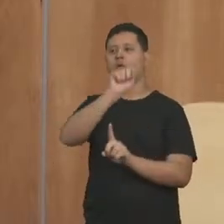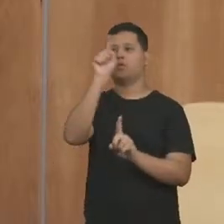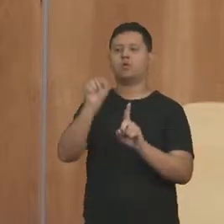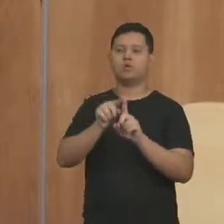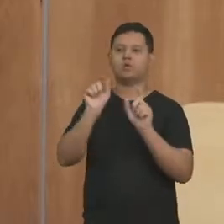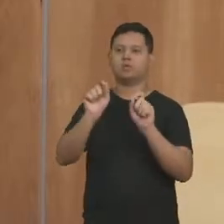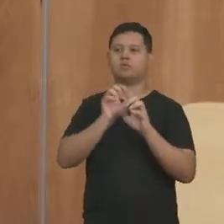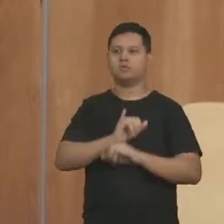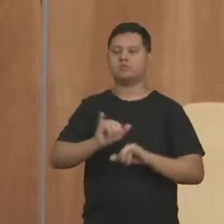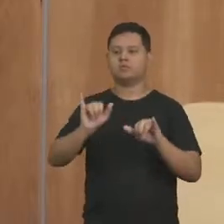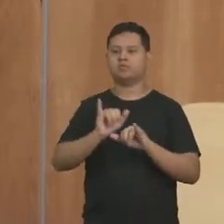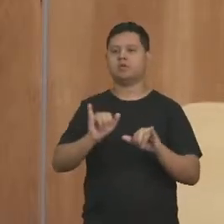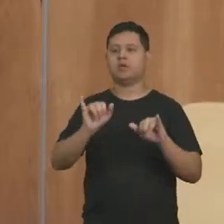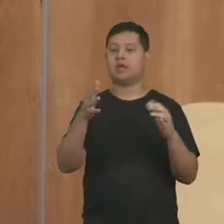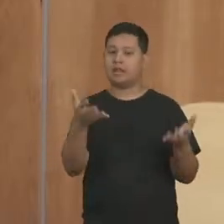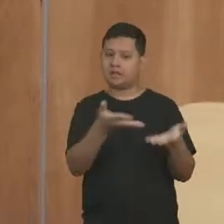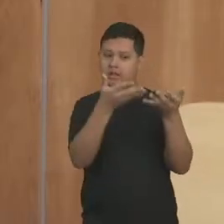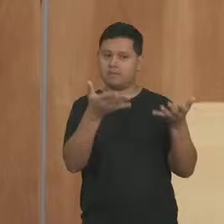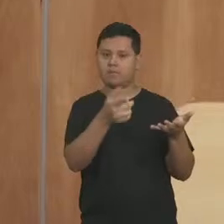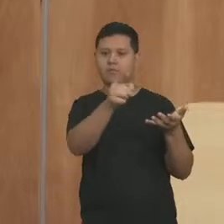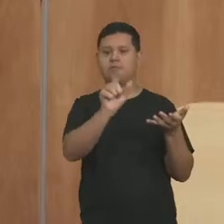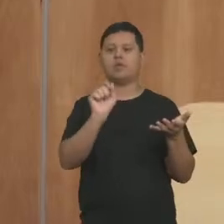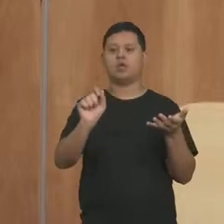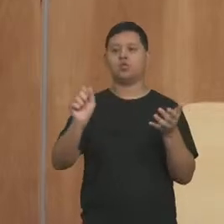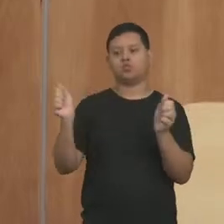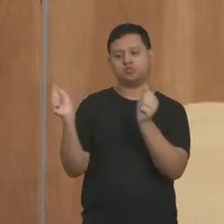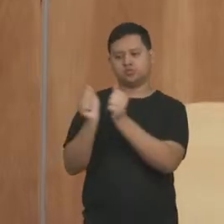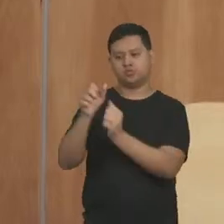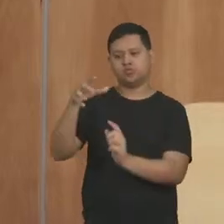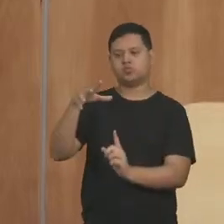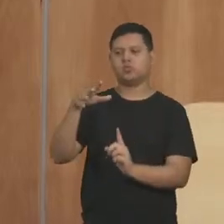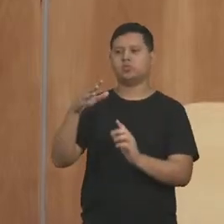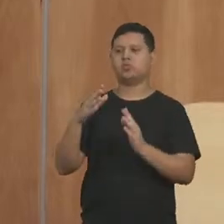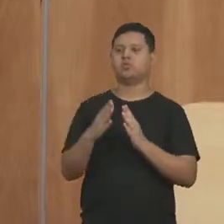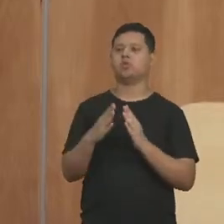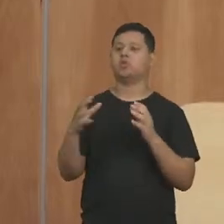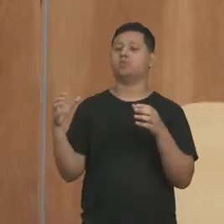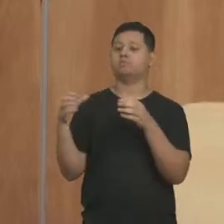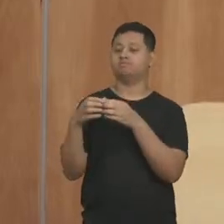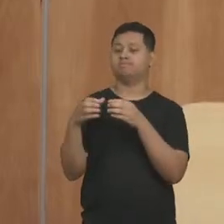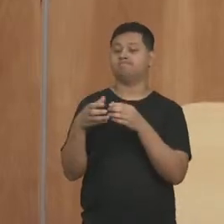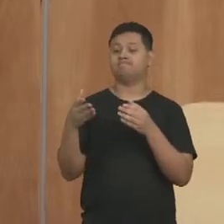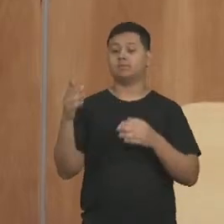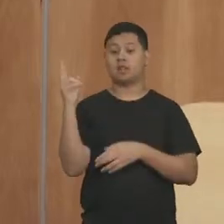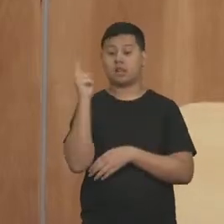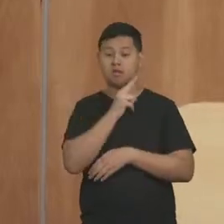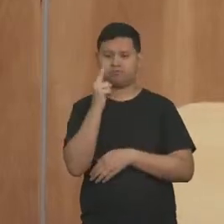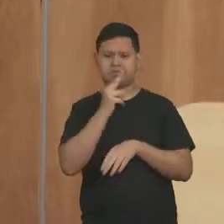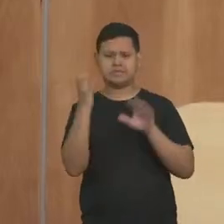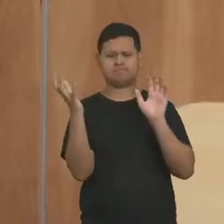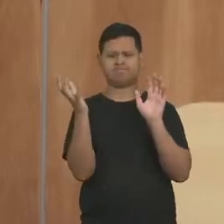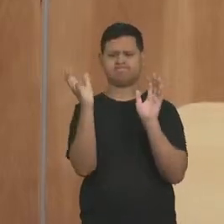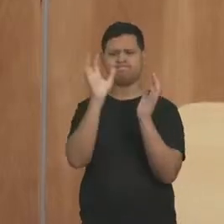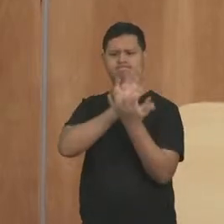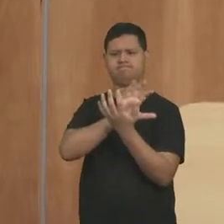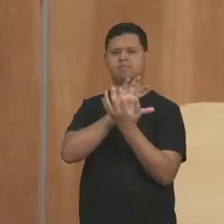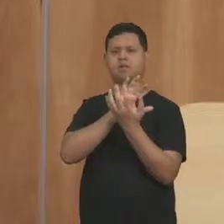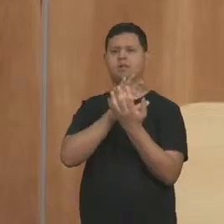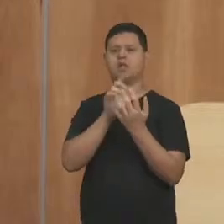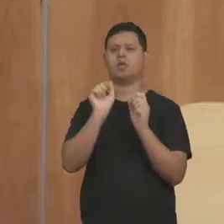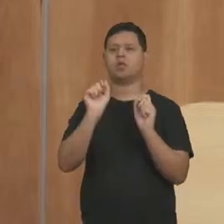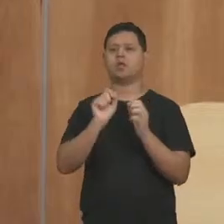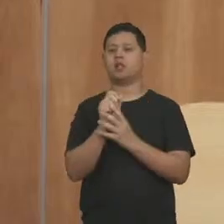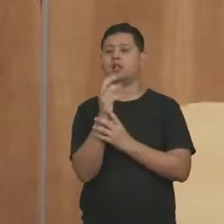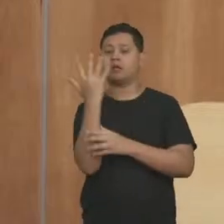campanha? Promover, nesse espírito quaresmal, em tempos urgentes de crise socioambiental,